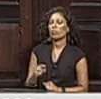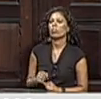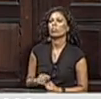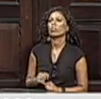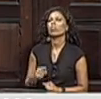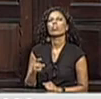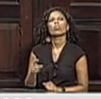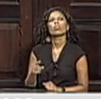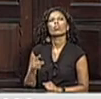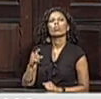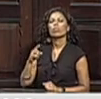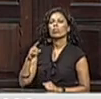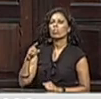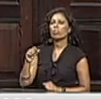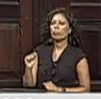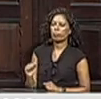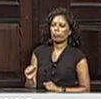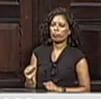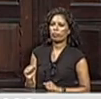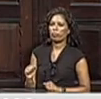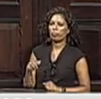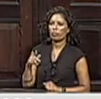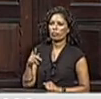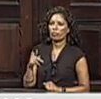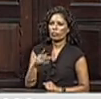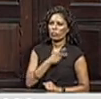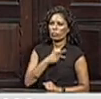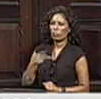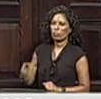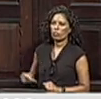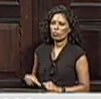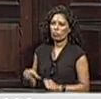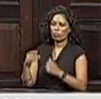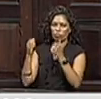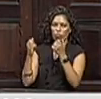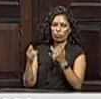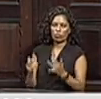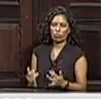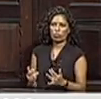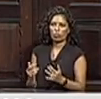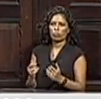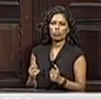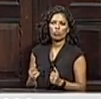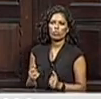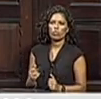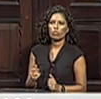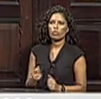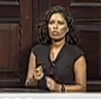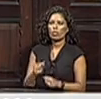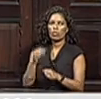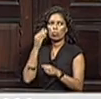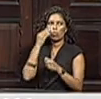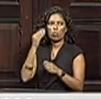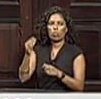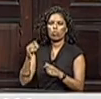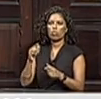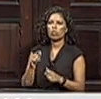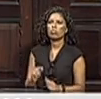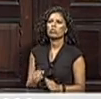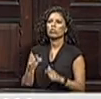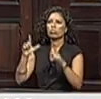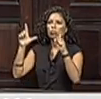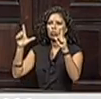Luiz Anchite, Zeidan, Zito. A presidência proclama o resultado. Votaram 39 senhores deputados, 39 sim. Destaque